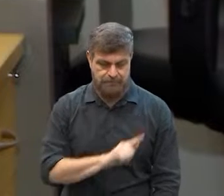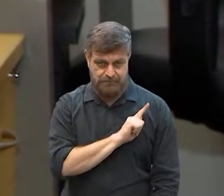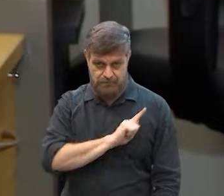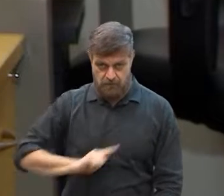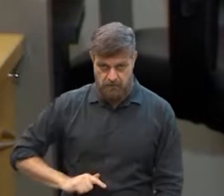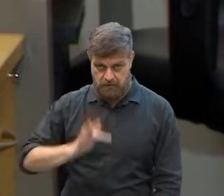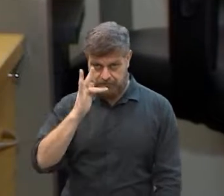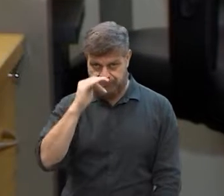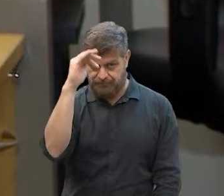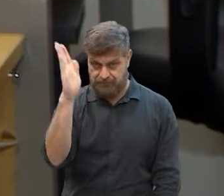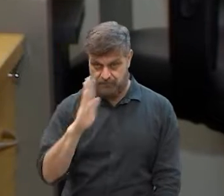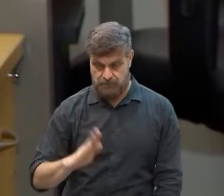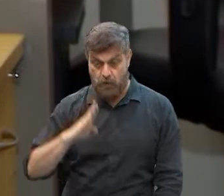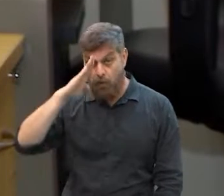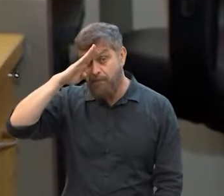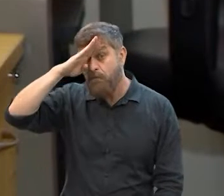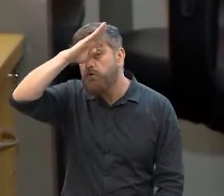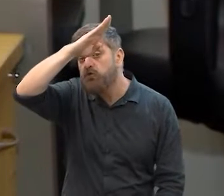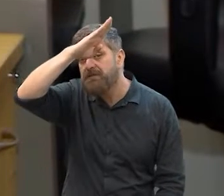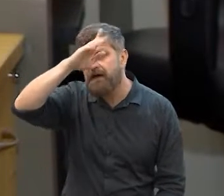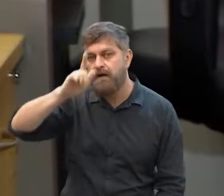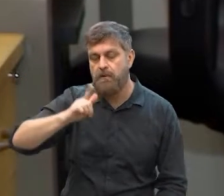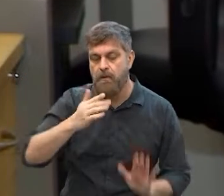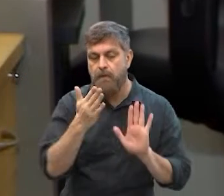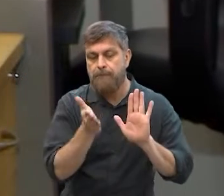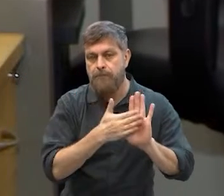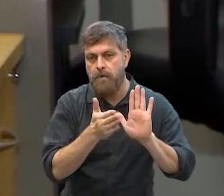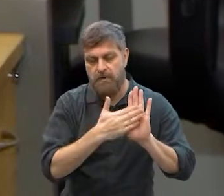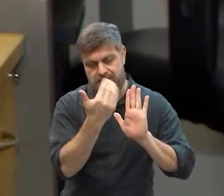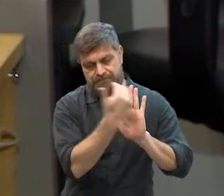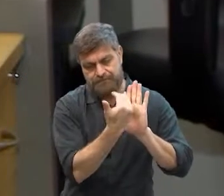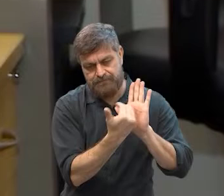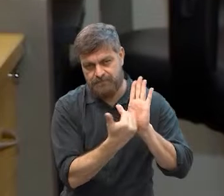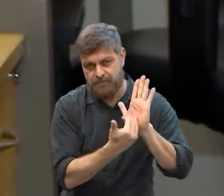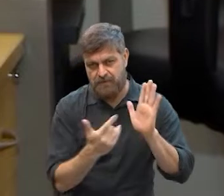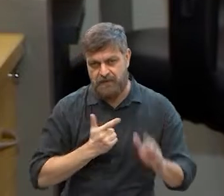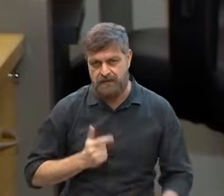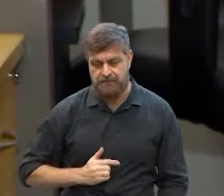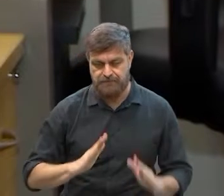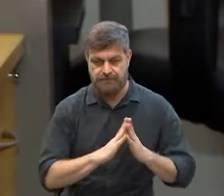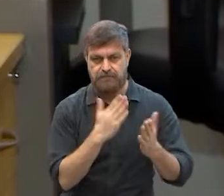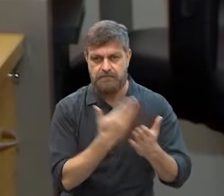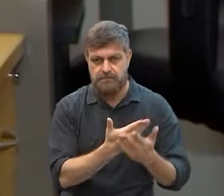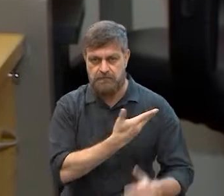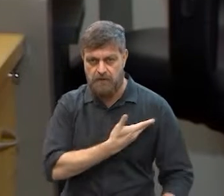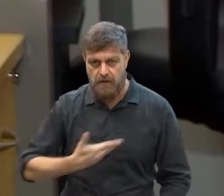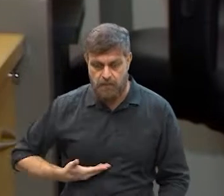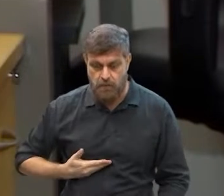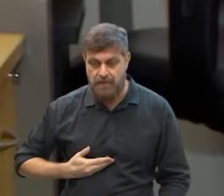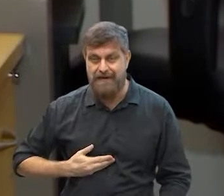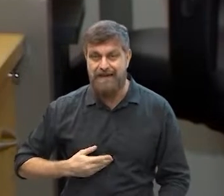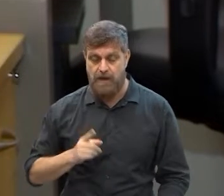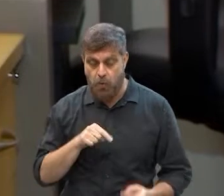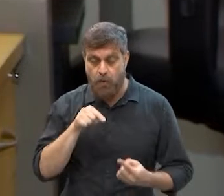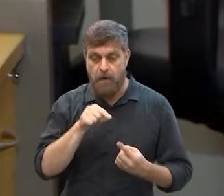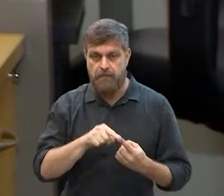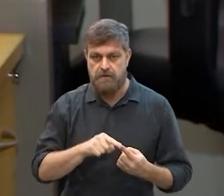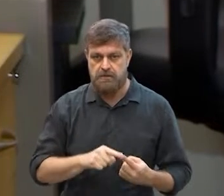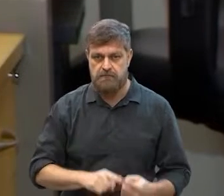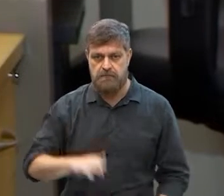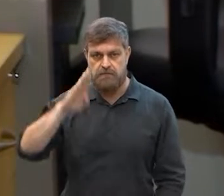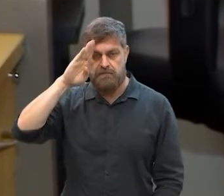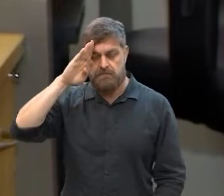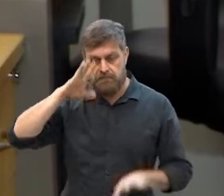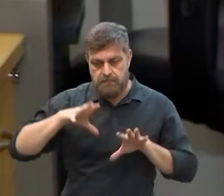governo federal, tem como um projeto esse que é de militarizar as escolas. Eles começam com um